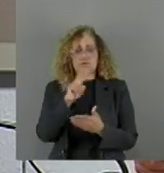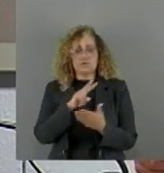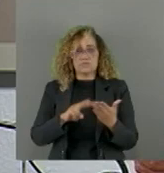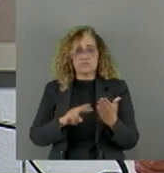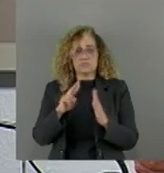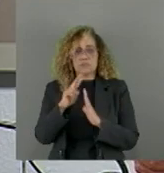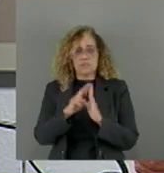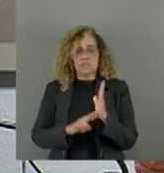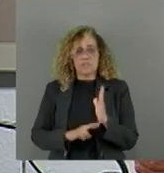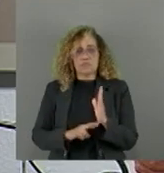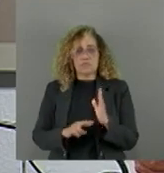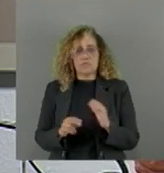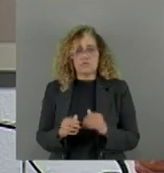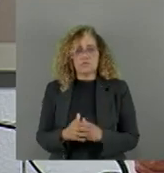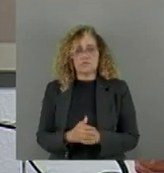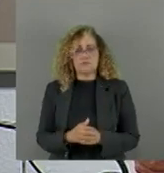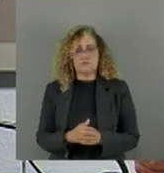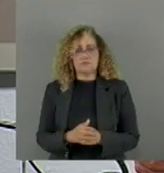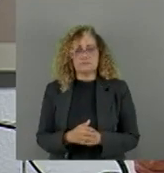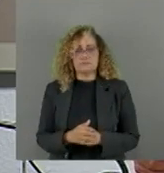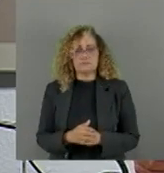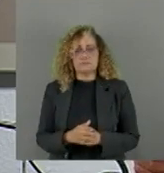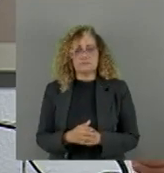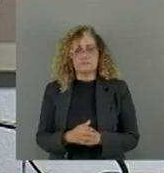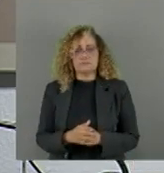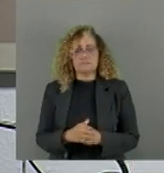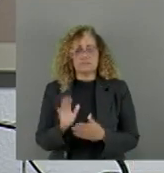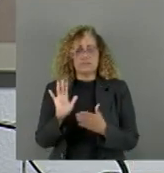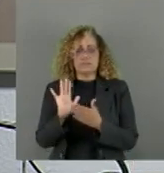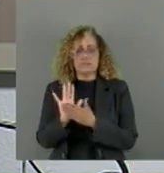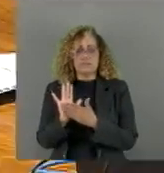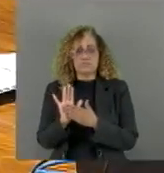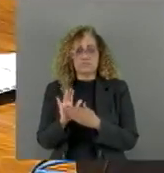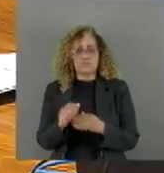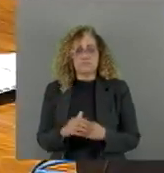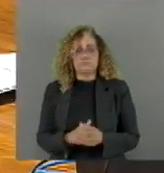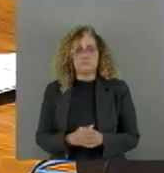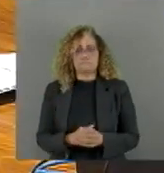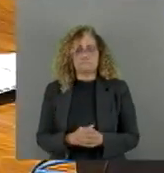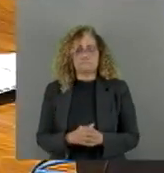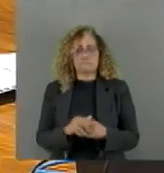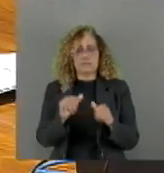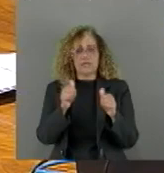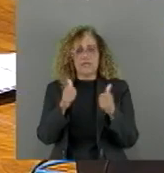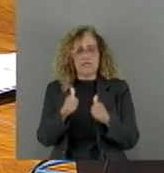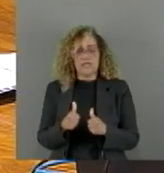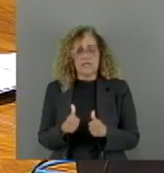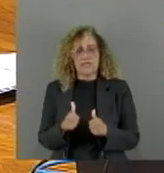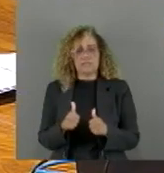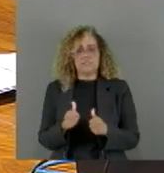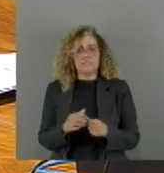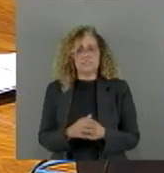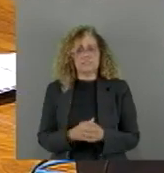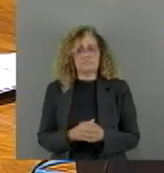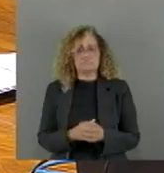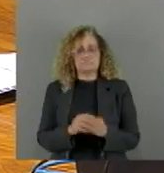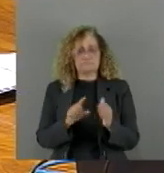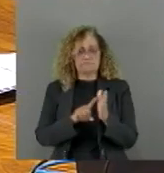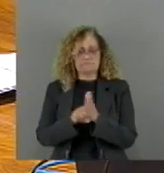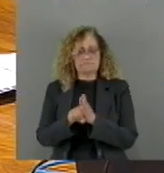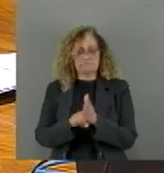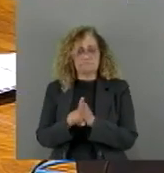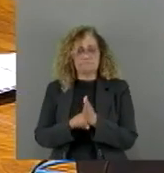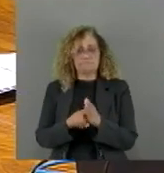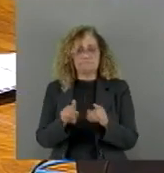relatório ad hoc desta proposição. Análise direta, senhor presidente. No termo do